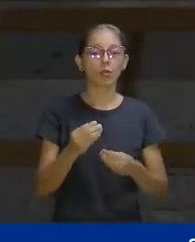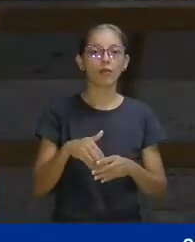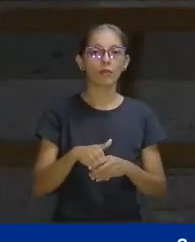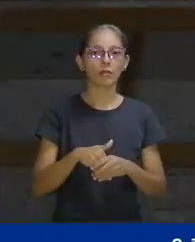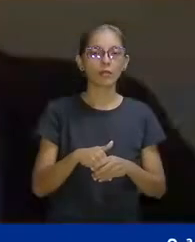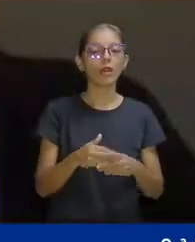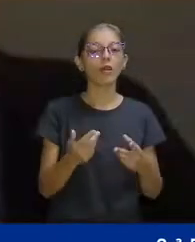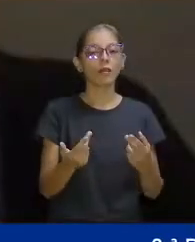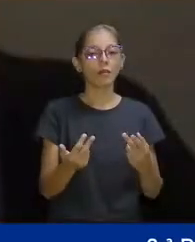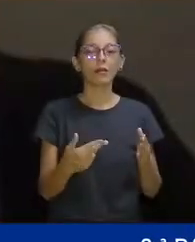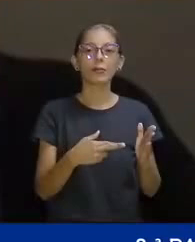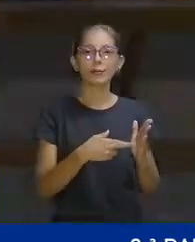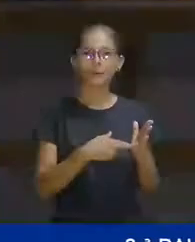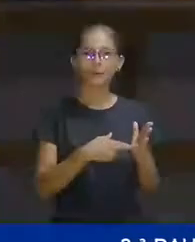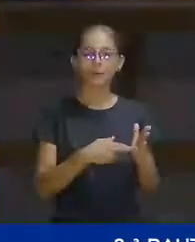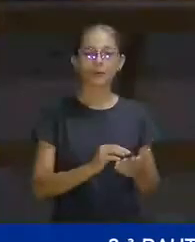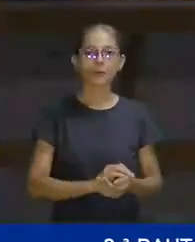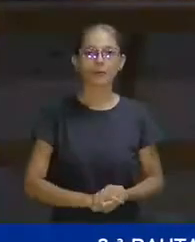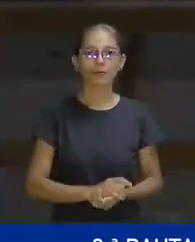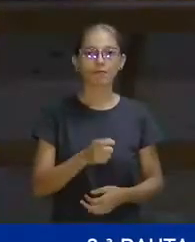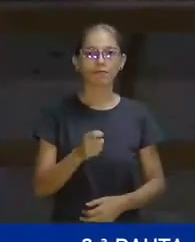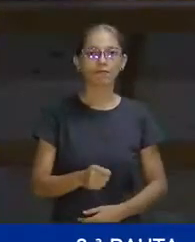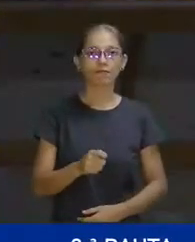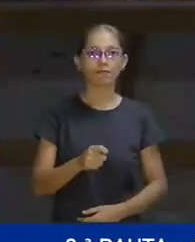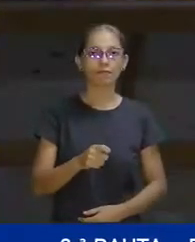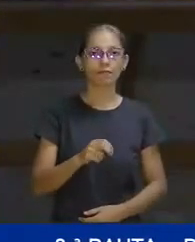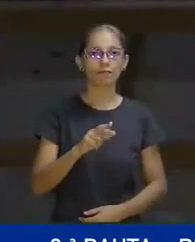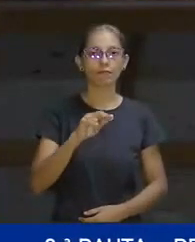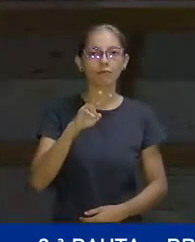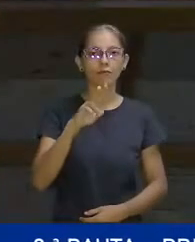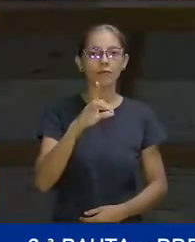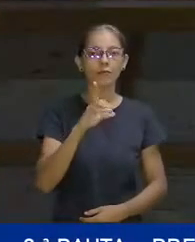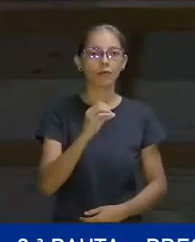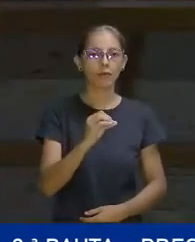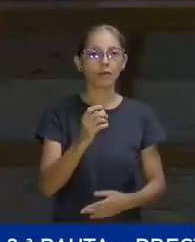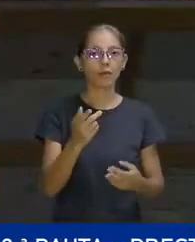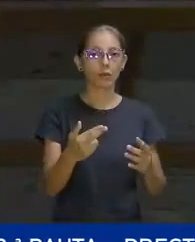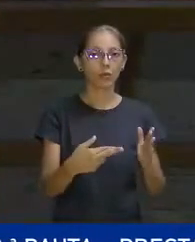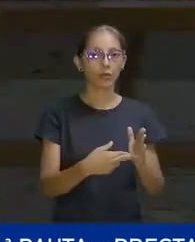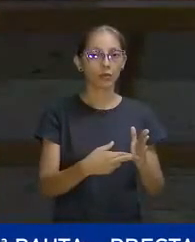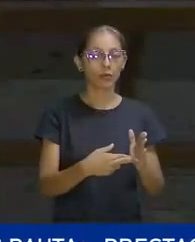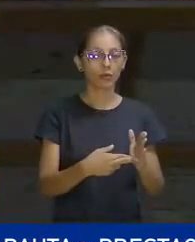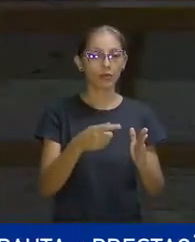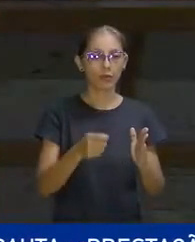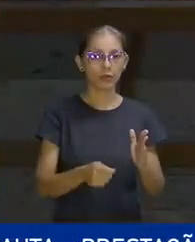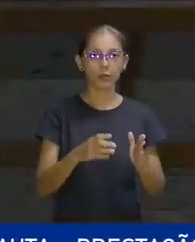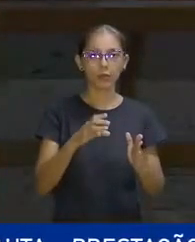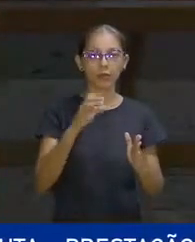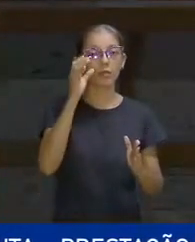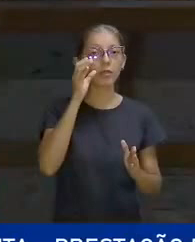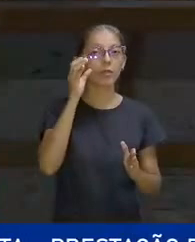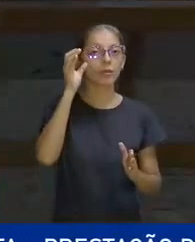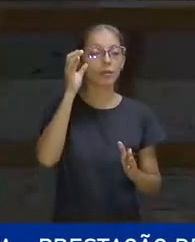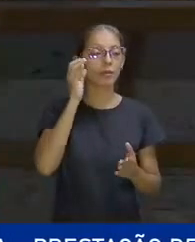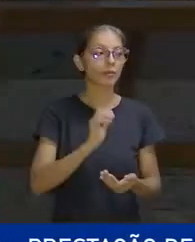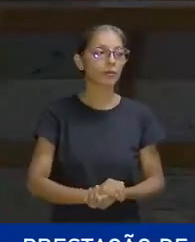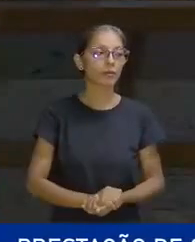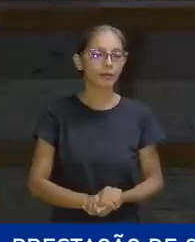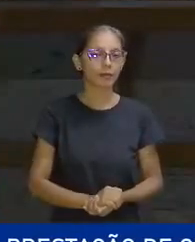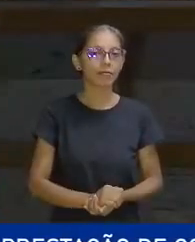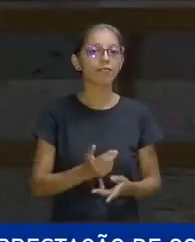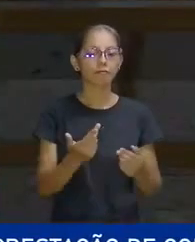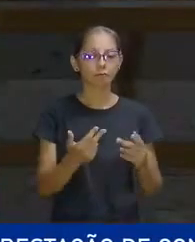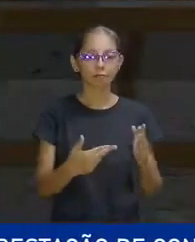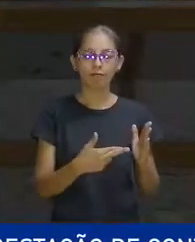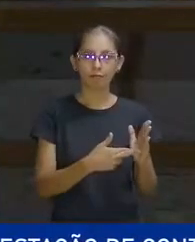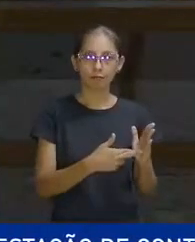Com a relatora, presidente. Juiz Rivaldo Valente? Me acompanhe, senhor presidente. Juiz Carmo Antônio?